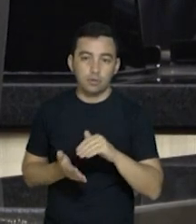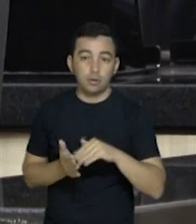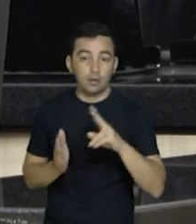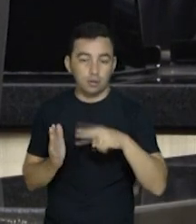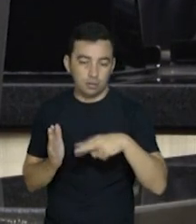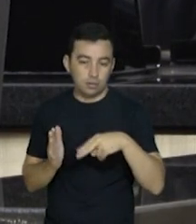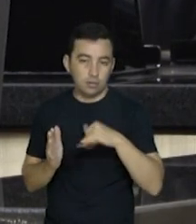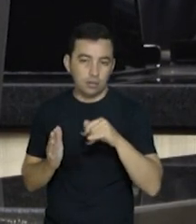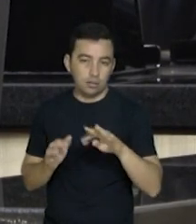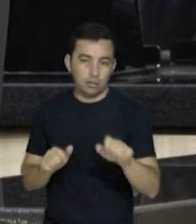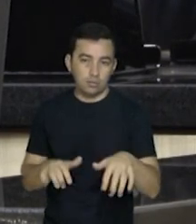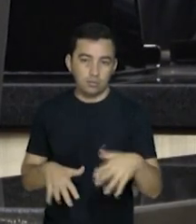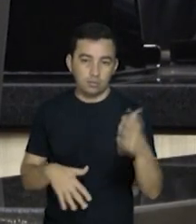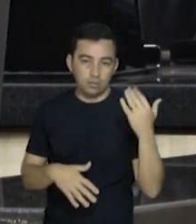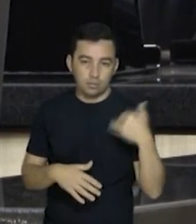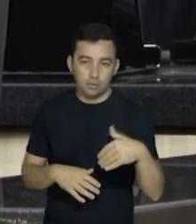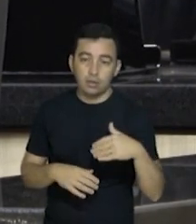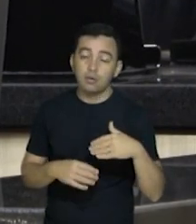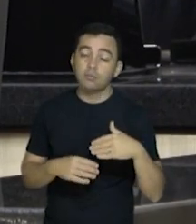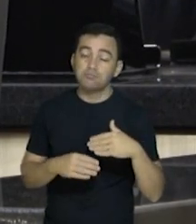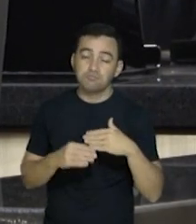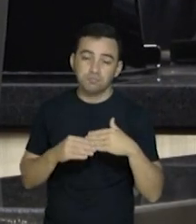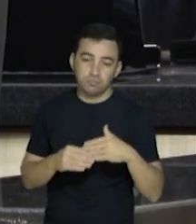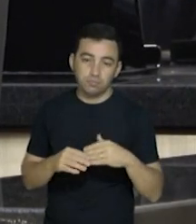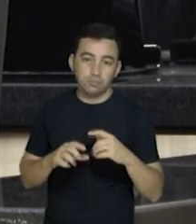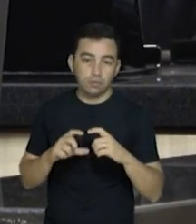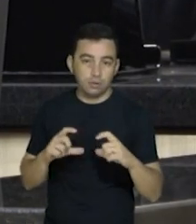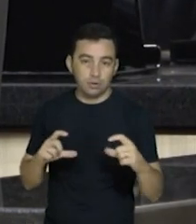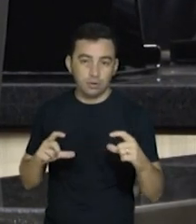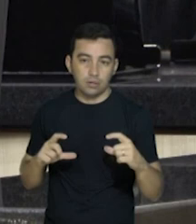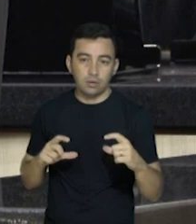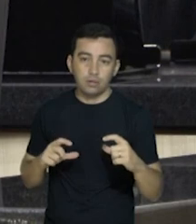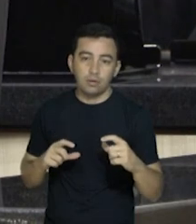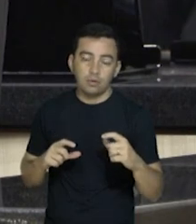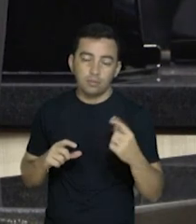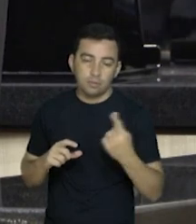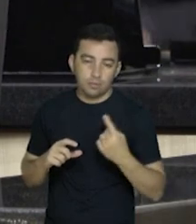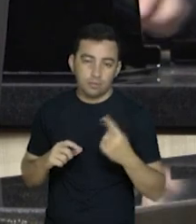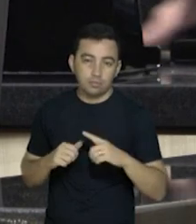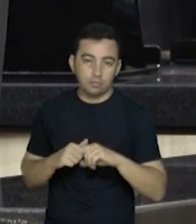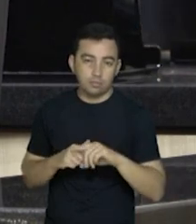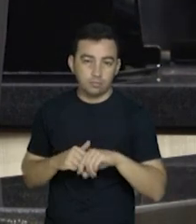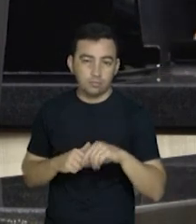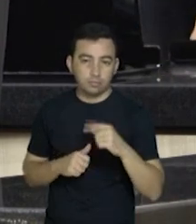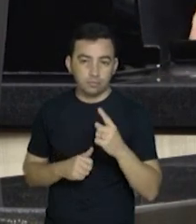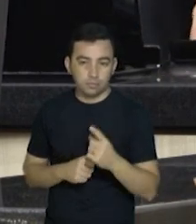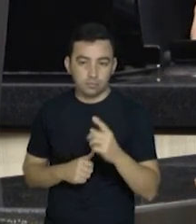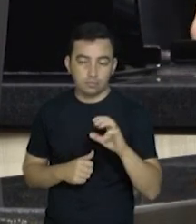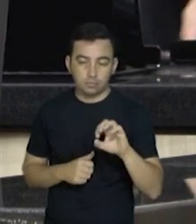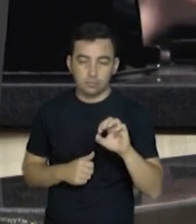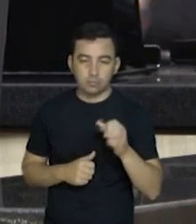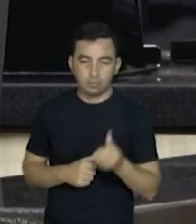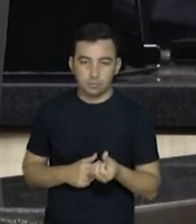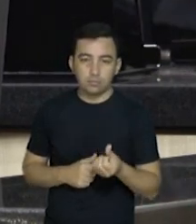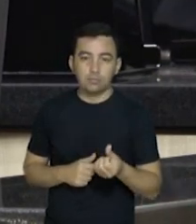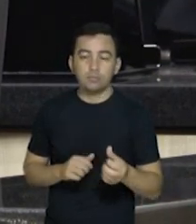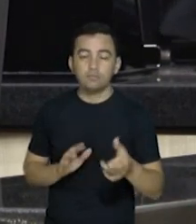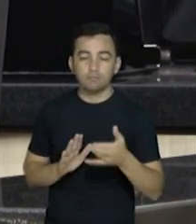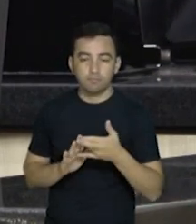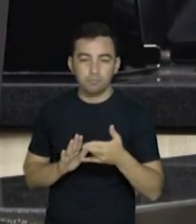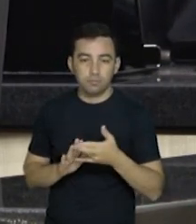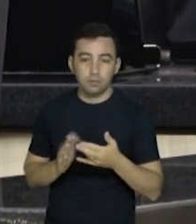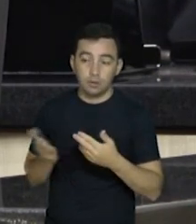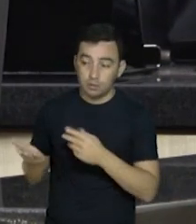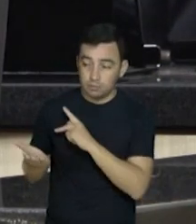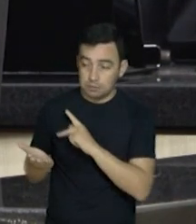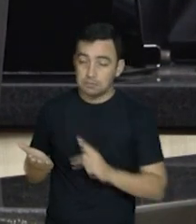leitura da ata da sessão anterior quem consonância com parágrafo do artigo parágrafo 1º do artigo 106 do Regimento Interno o senhor